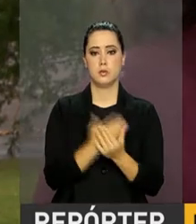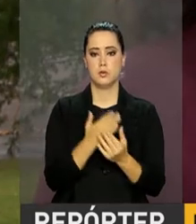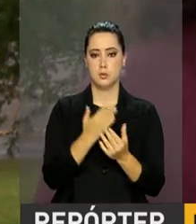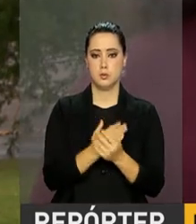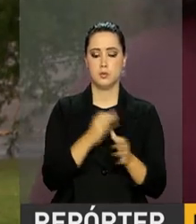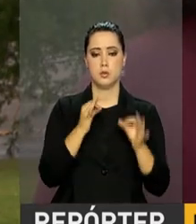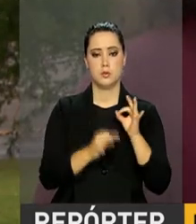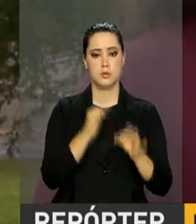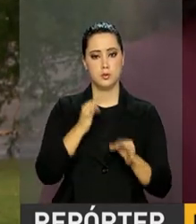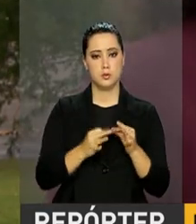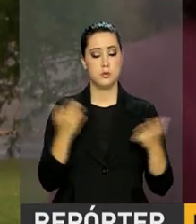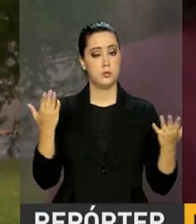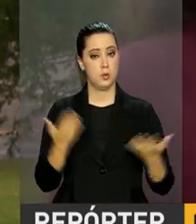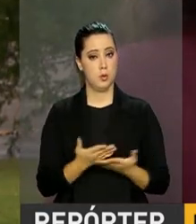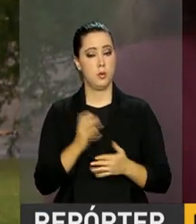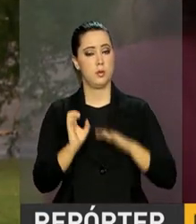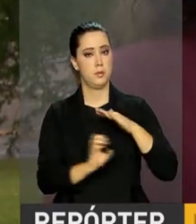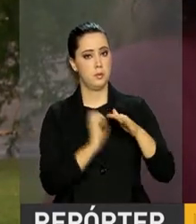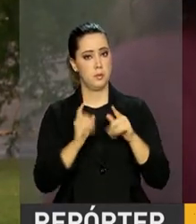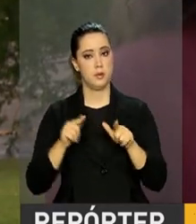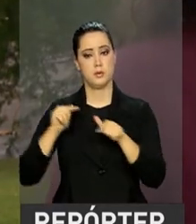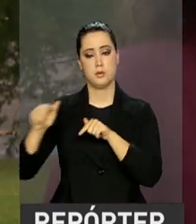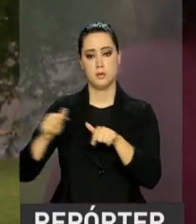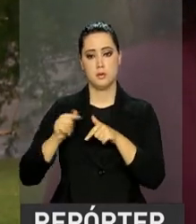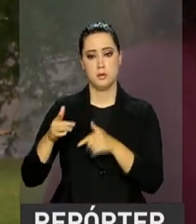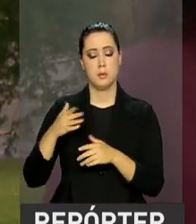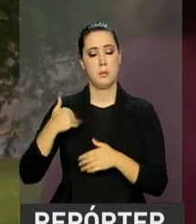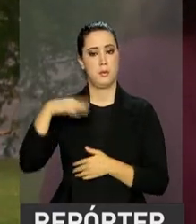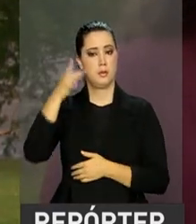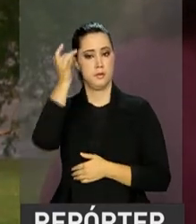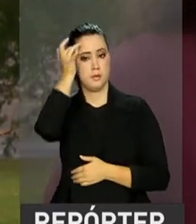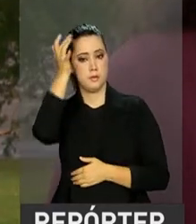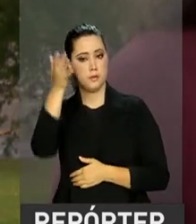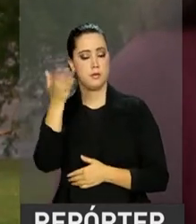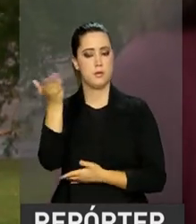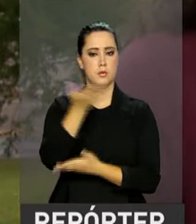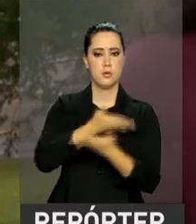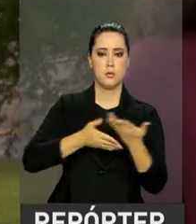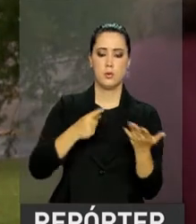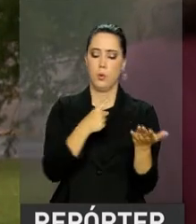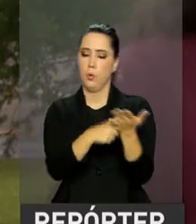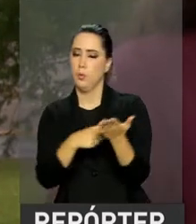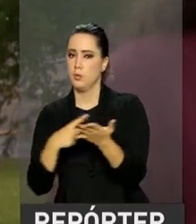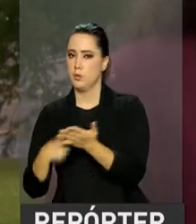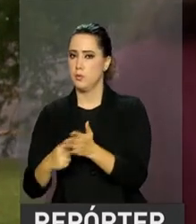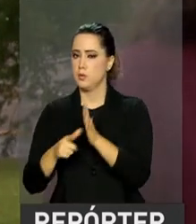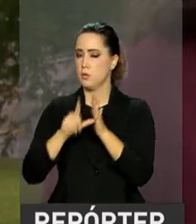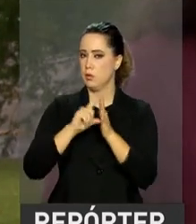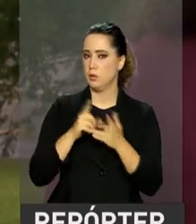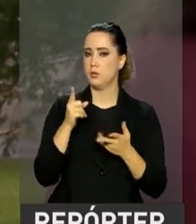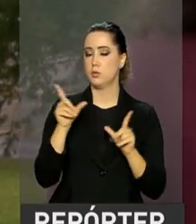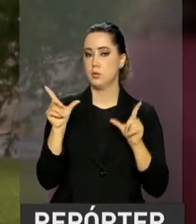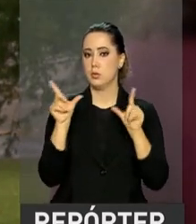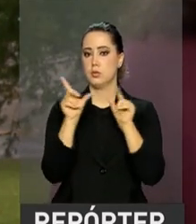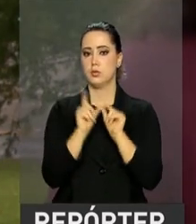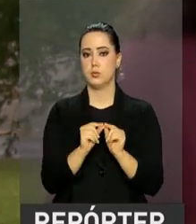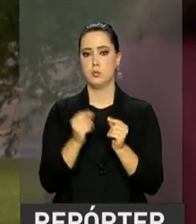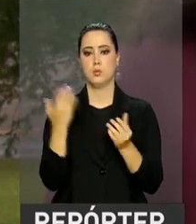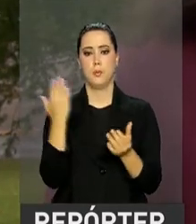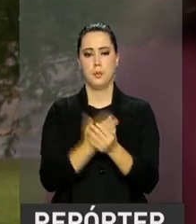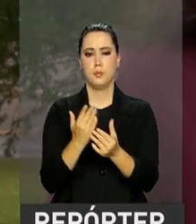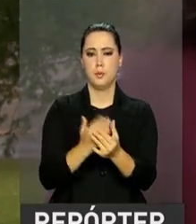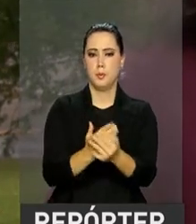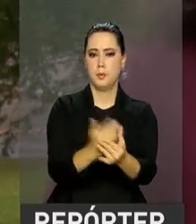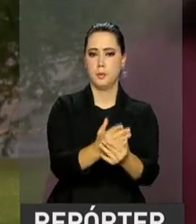judiciais agora patrão e empregados vão ter mais facilidade para fazer uma conciliação prévia o que deve diminuir a quantidade de